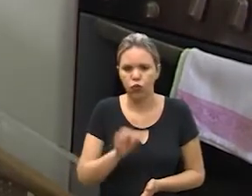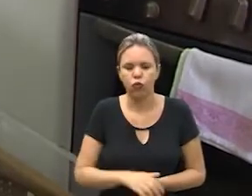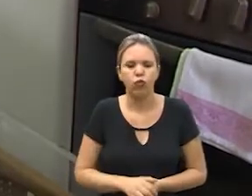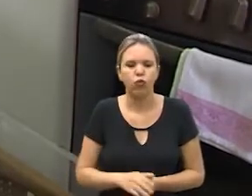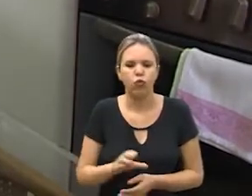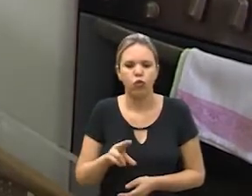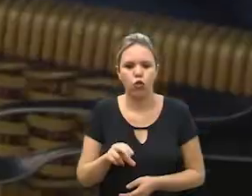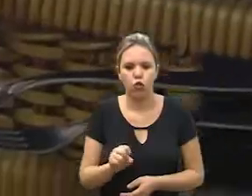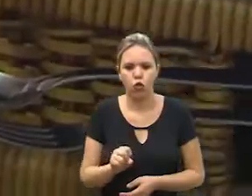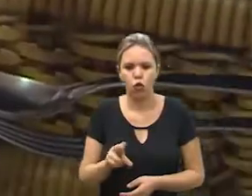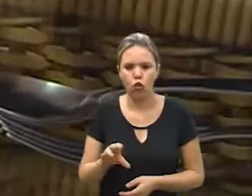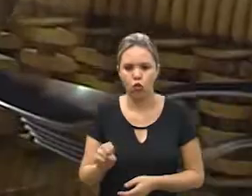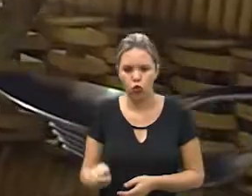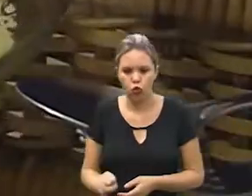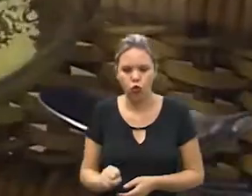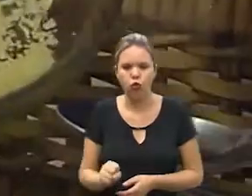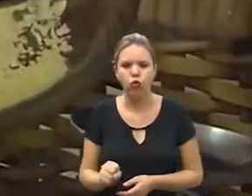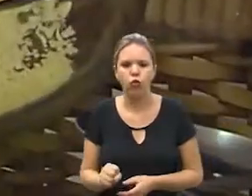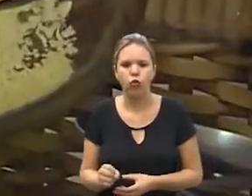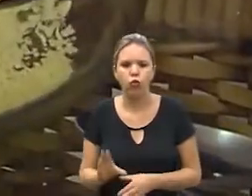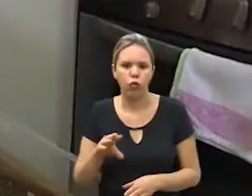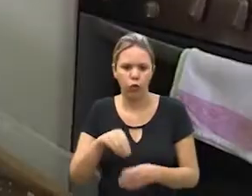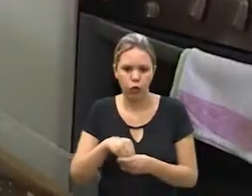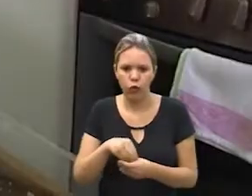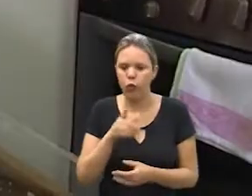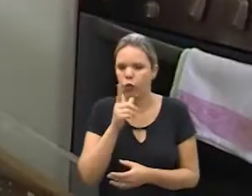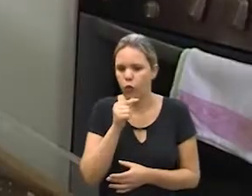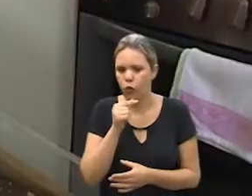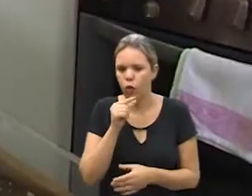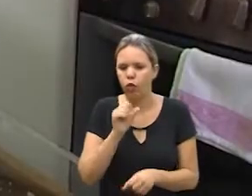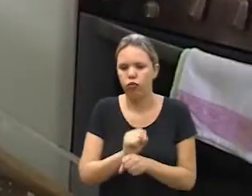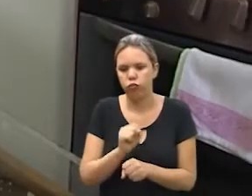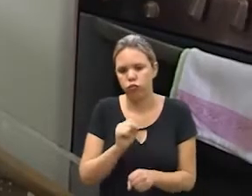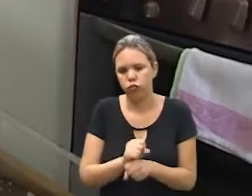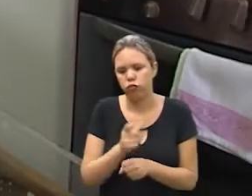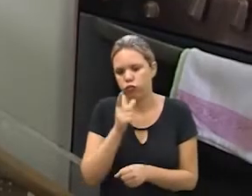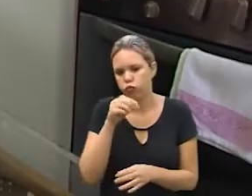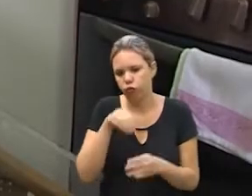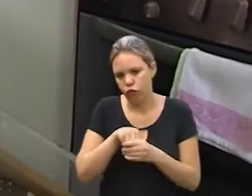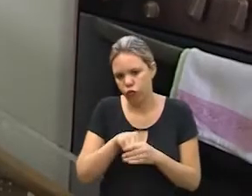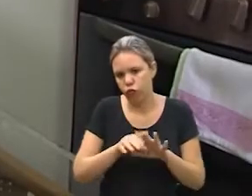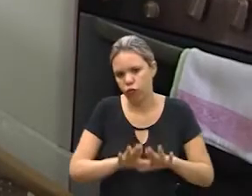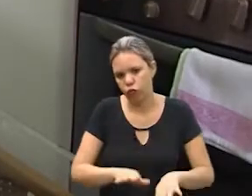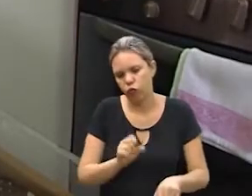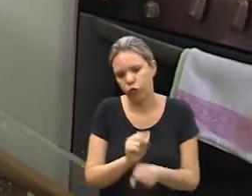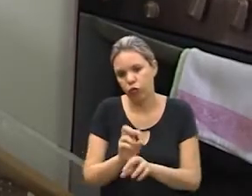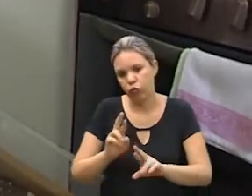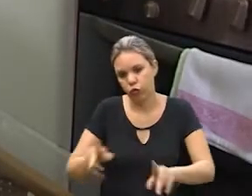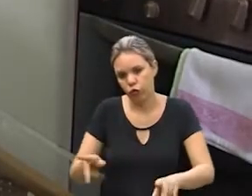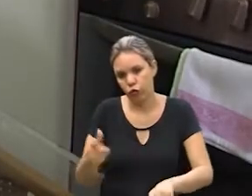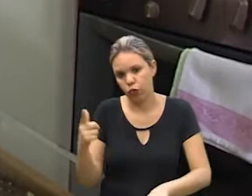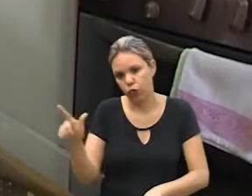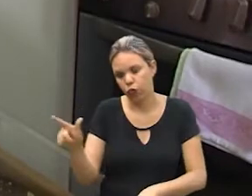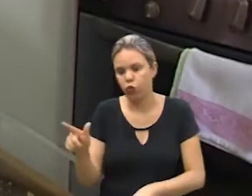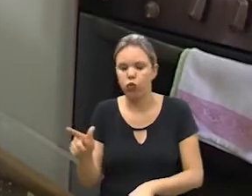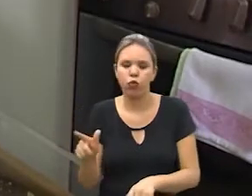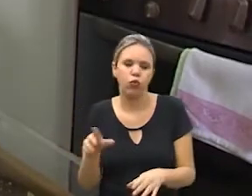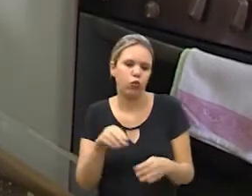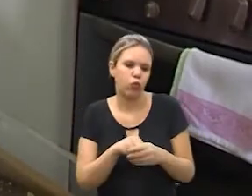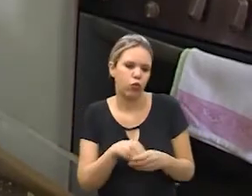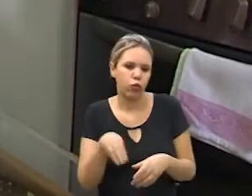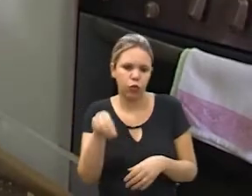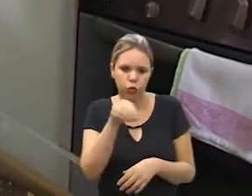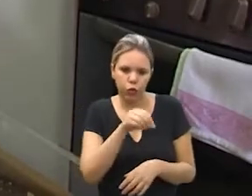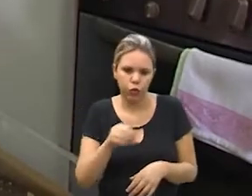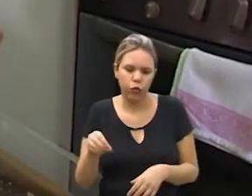de cuscuz marroquino. A gente vai hidratar ele? A gente vai hidratar. Ele gruda. É diferente de hidratar o